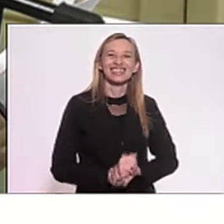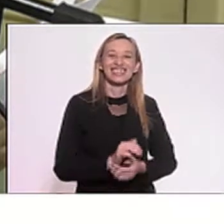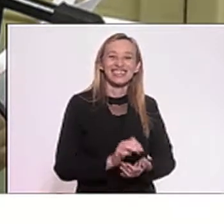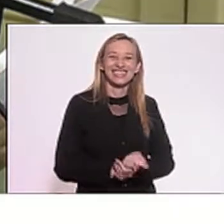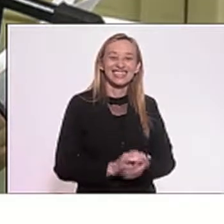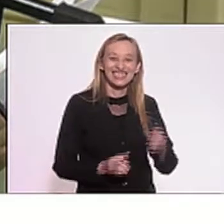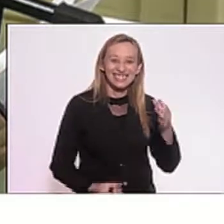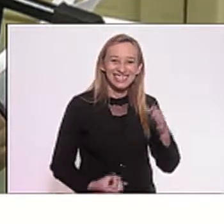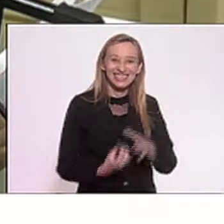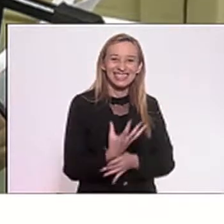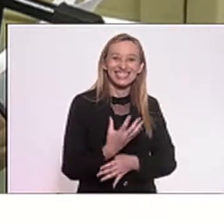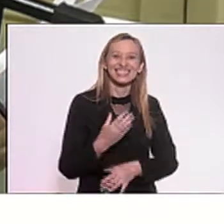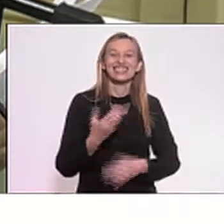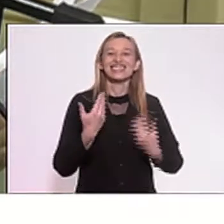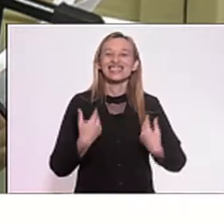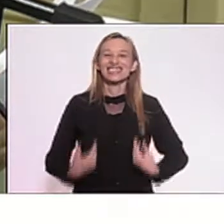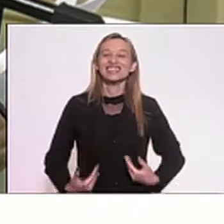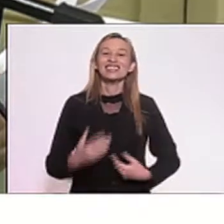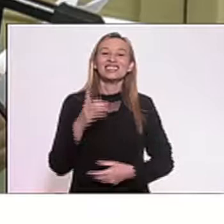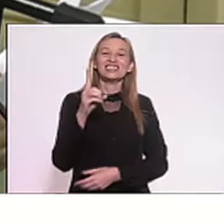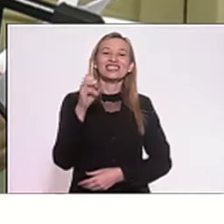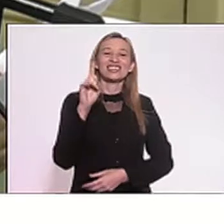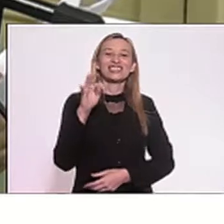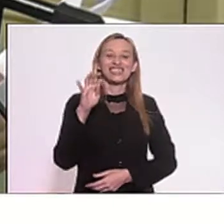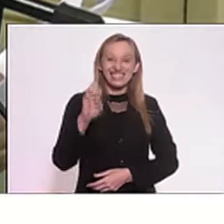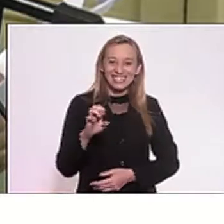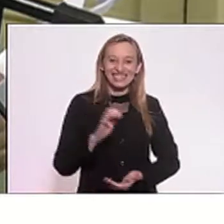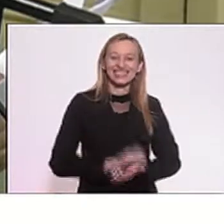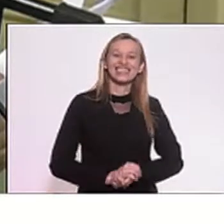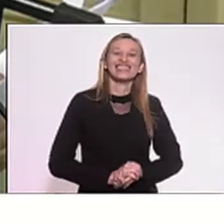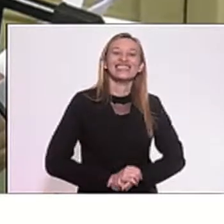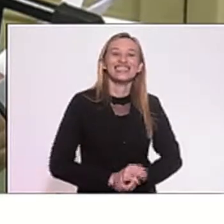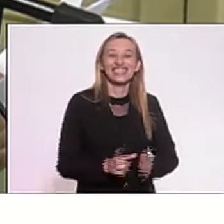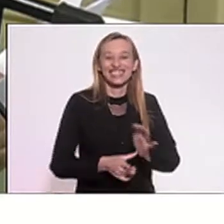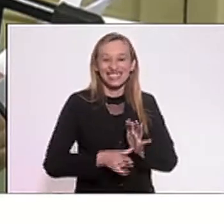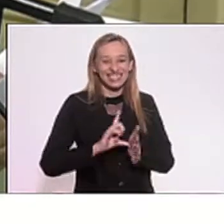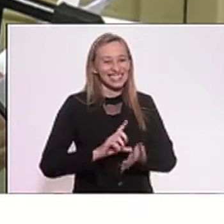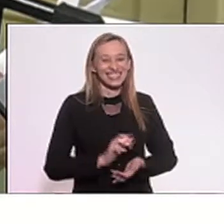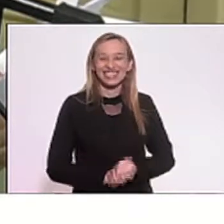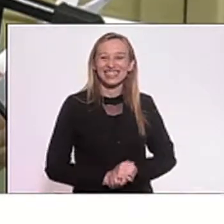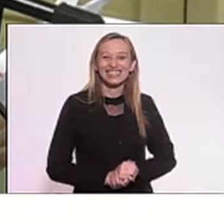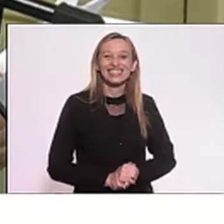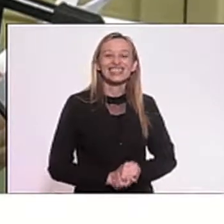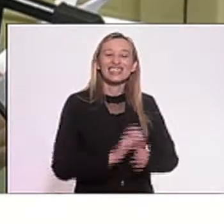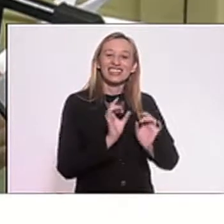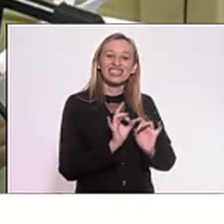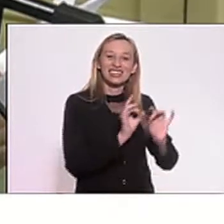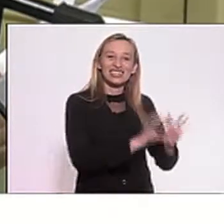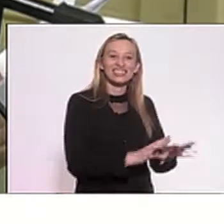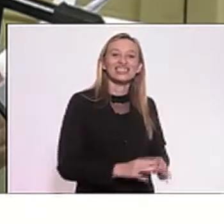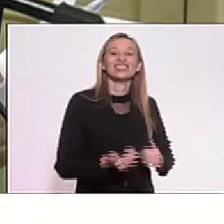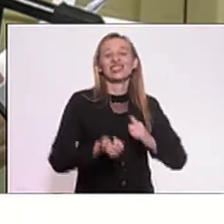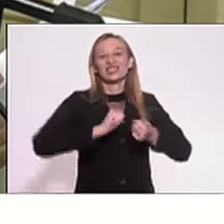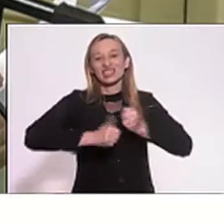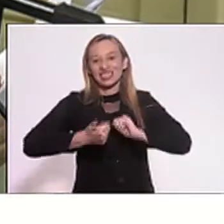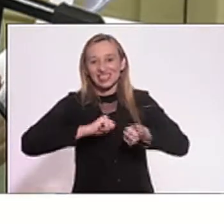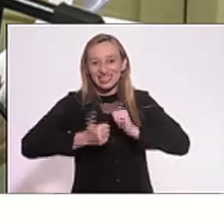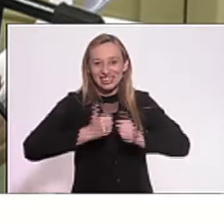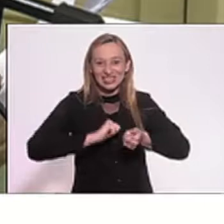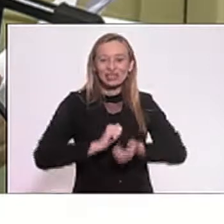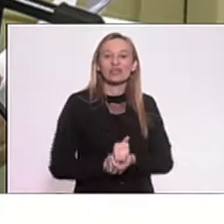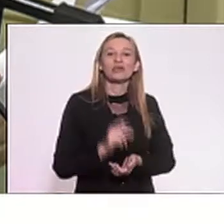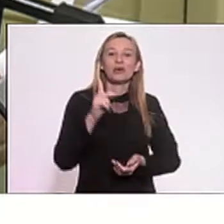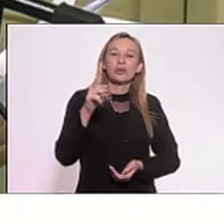instalações e o corpo docente, antes de autorizar seu funcionamento, abandonando a avaliação a